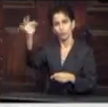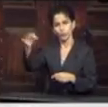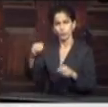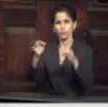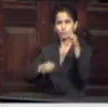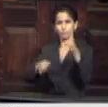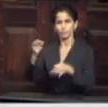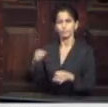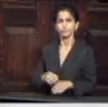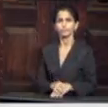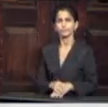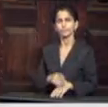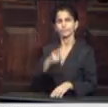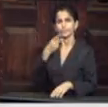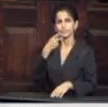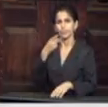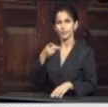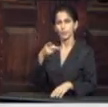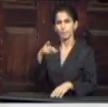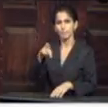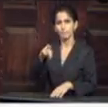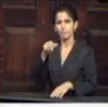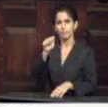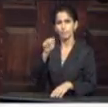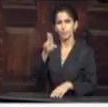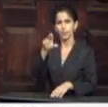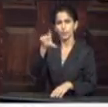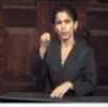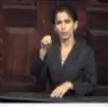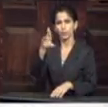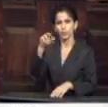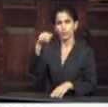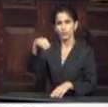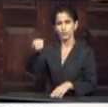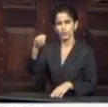questão. Deputado Paulo Ramos. Senhor presidente,